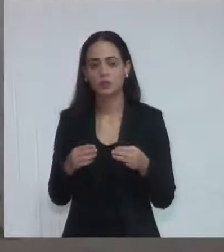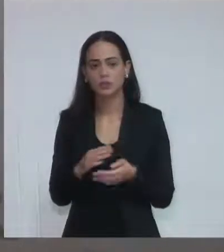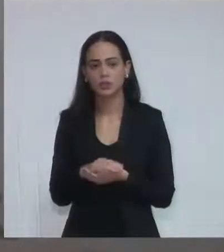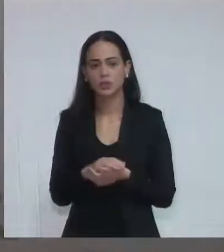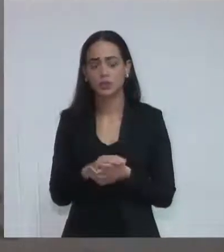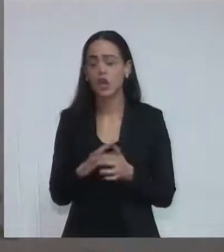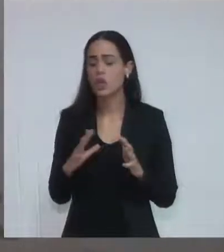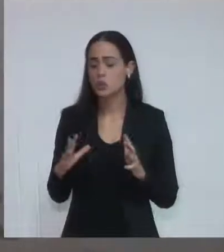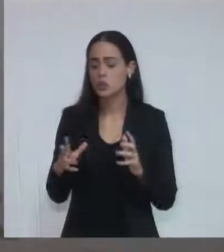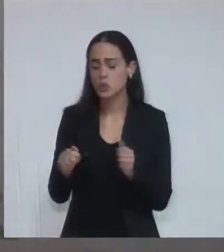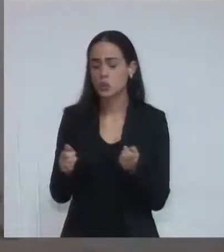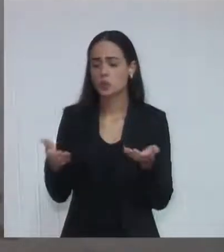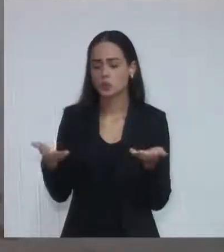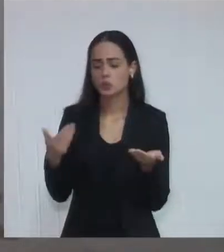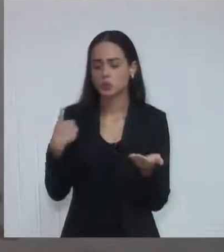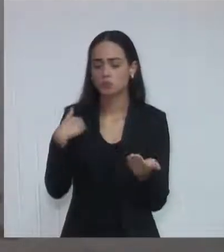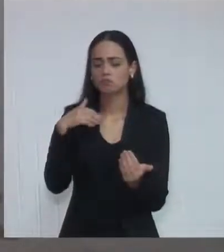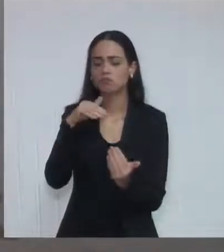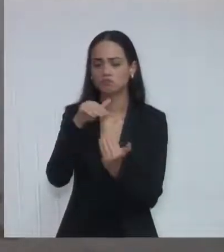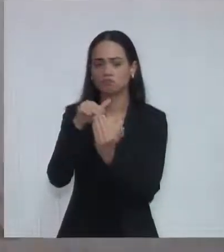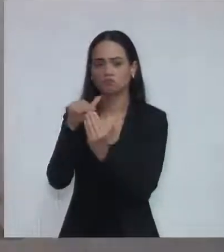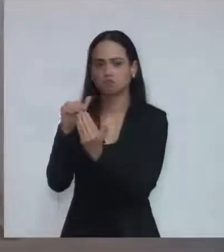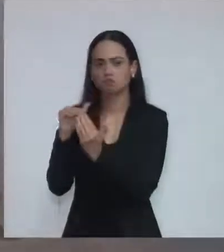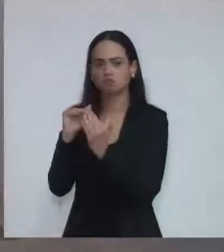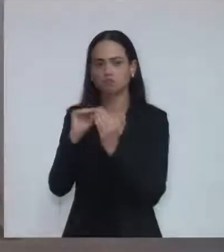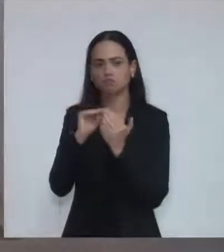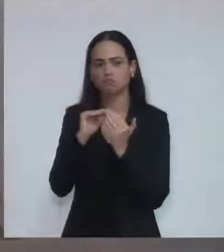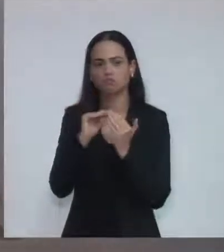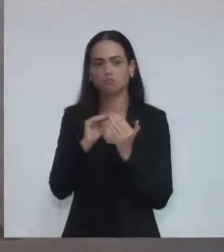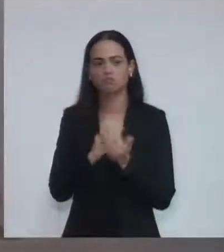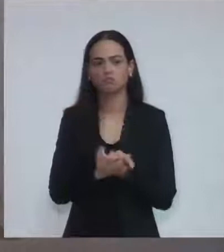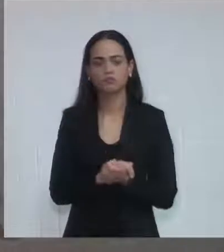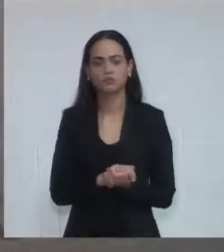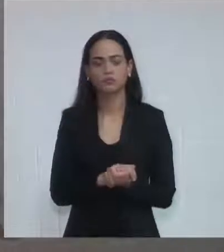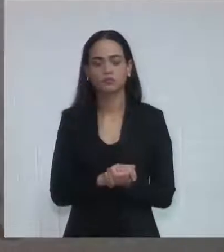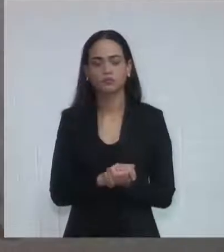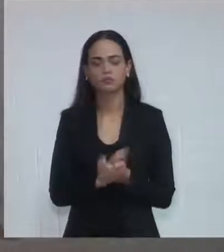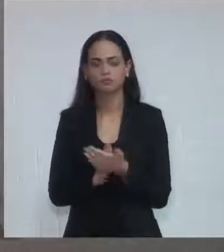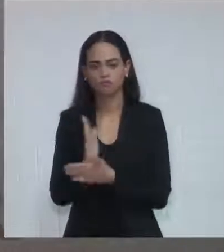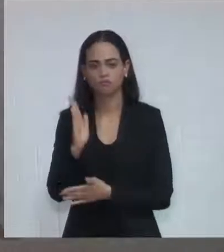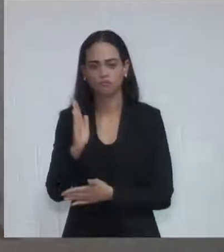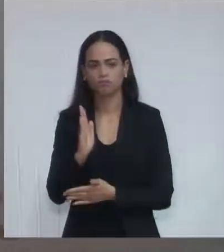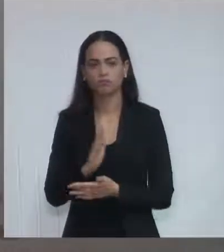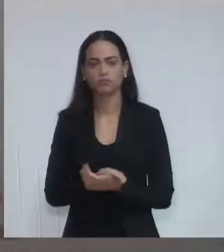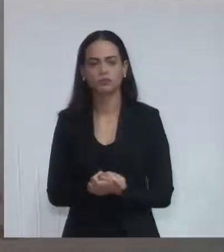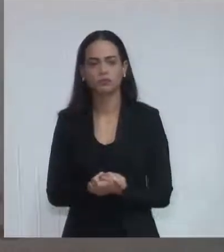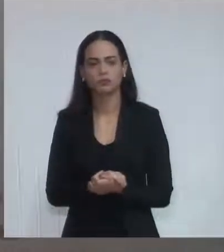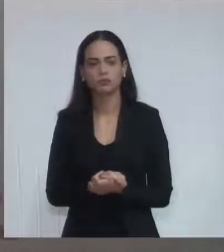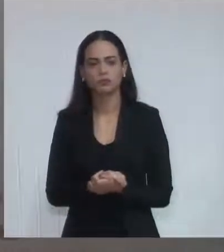favorável a todas as moções apresentadas nesta noite. E também